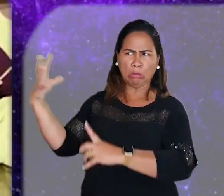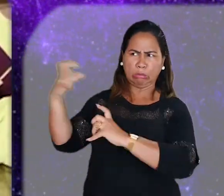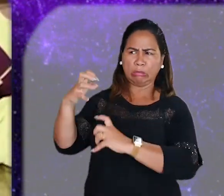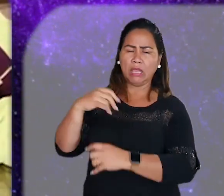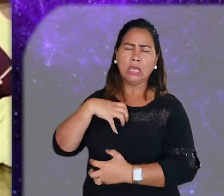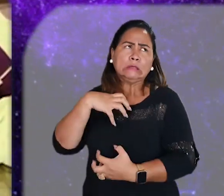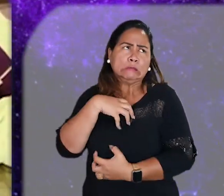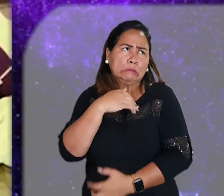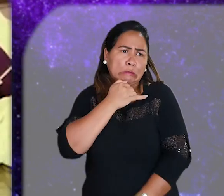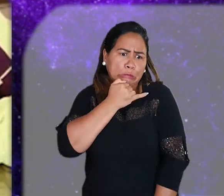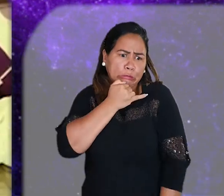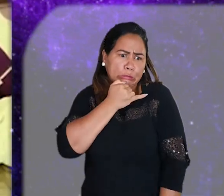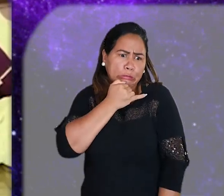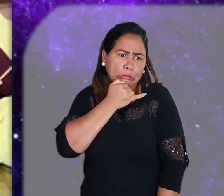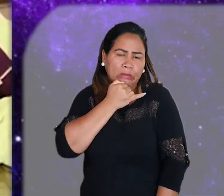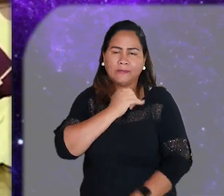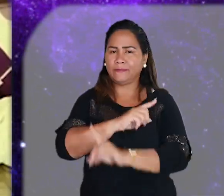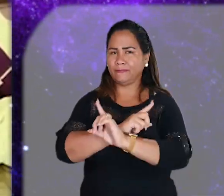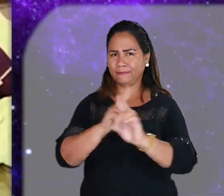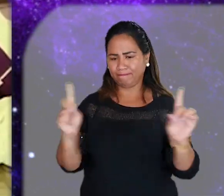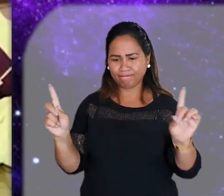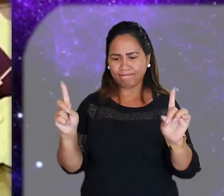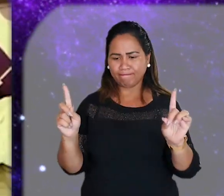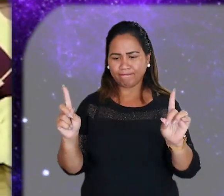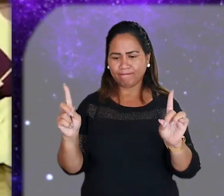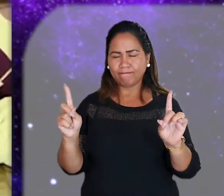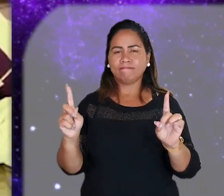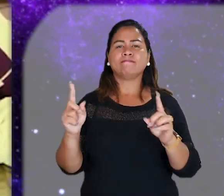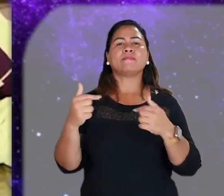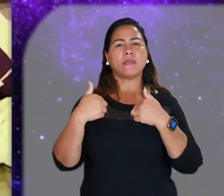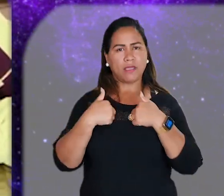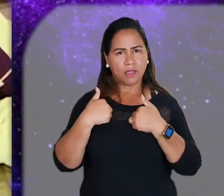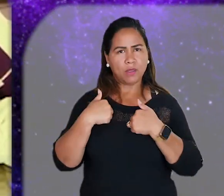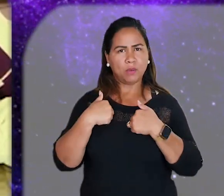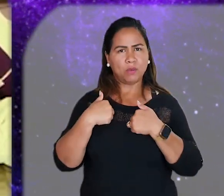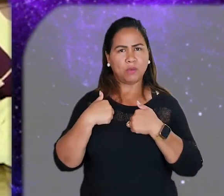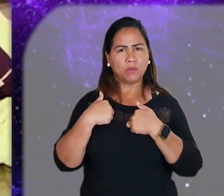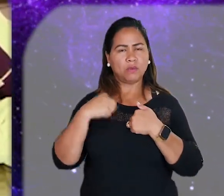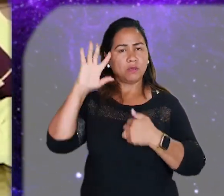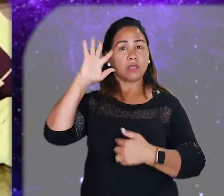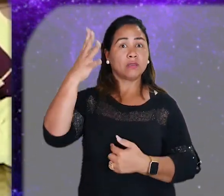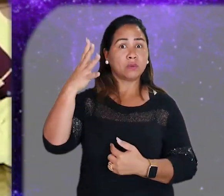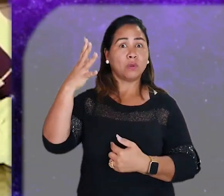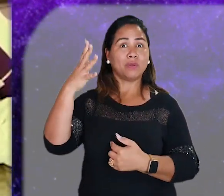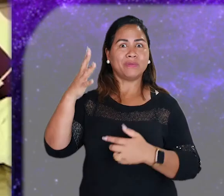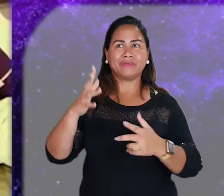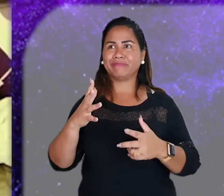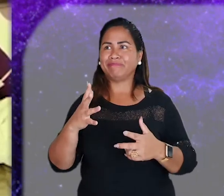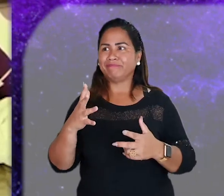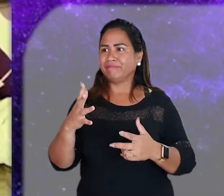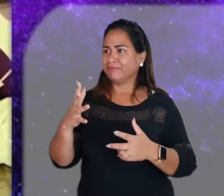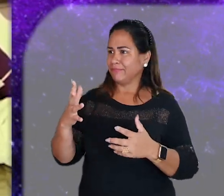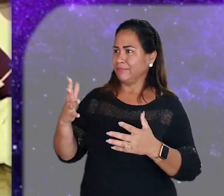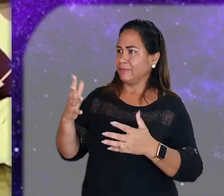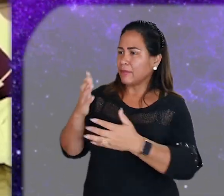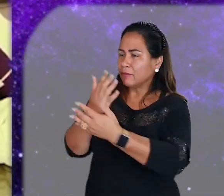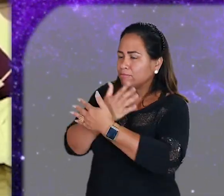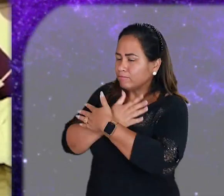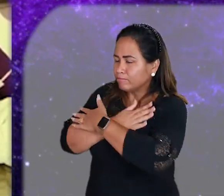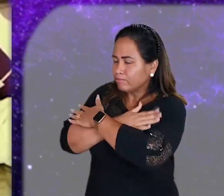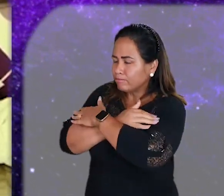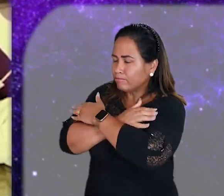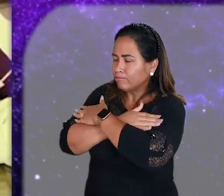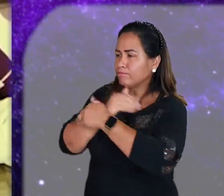pode me deixar triste não pode me afetar eu que me afeto